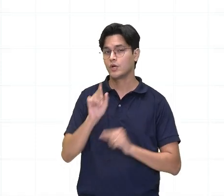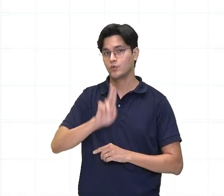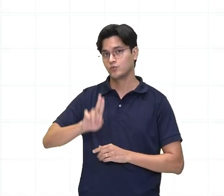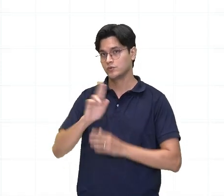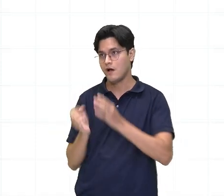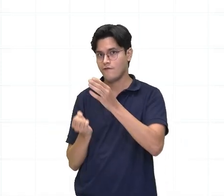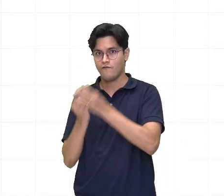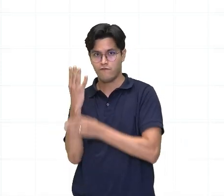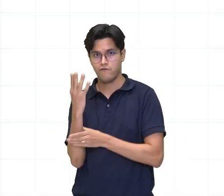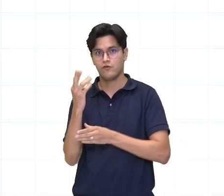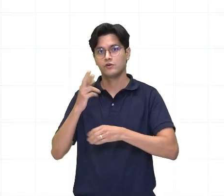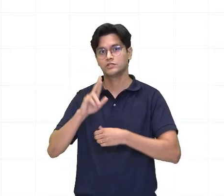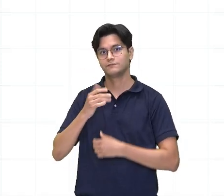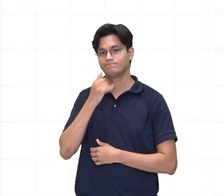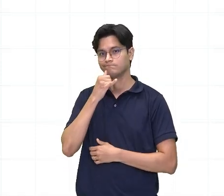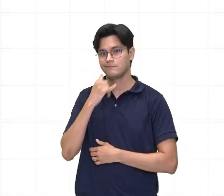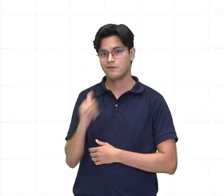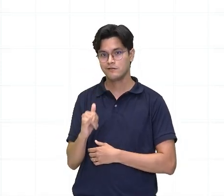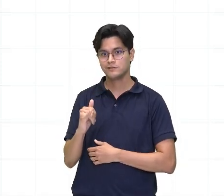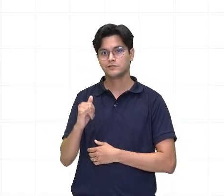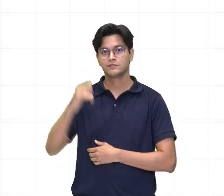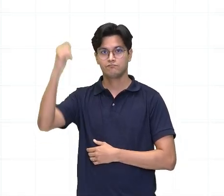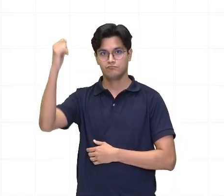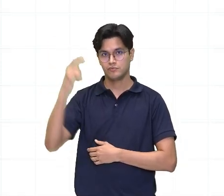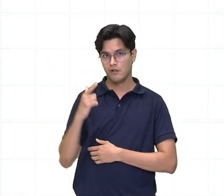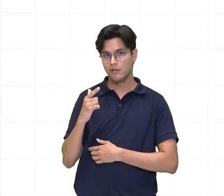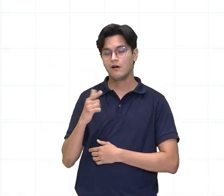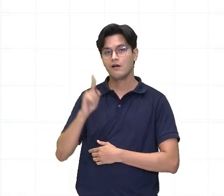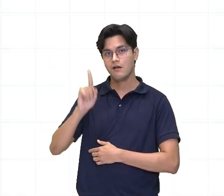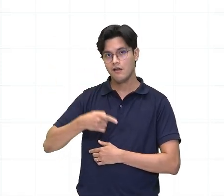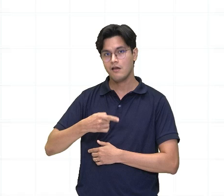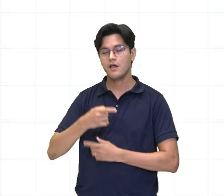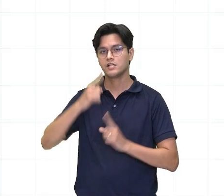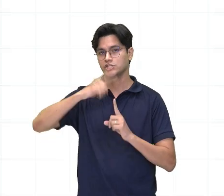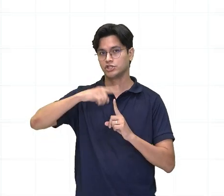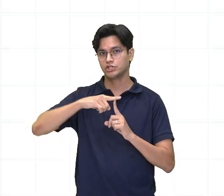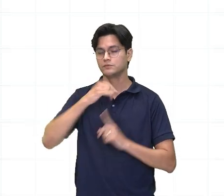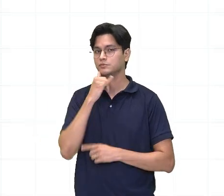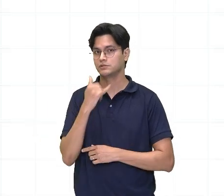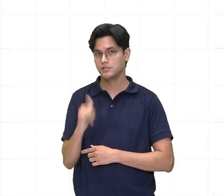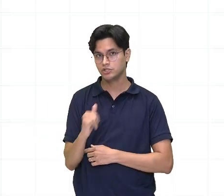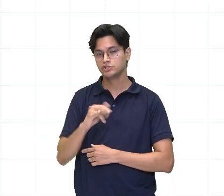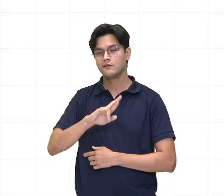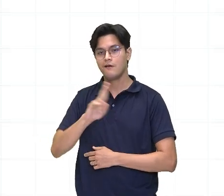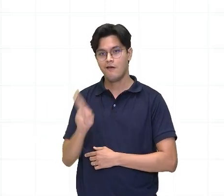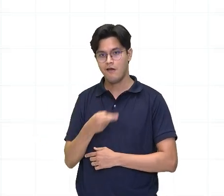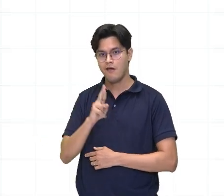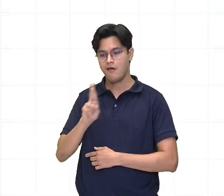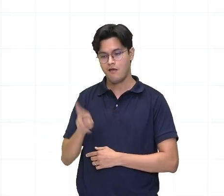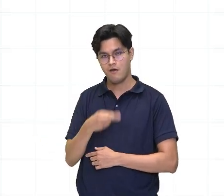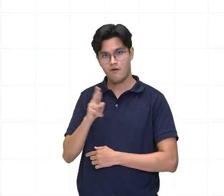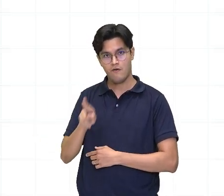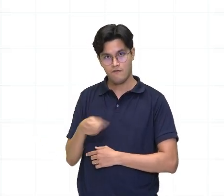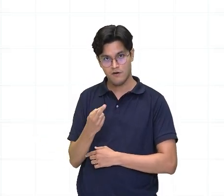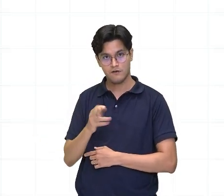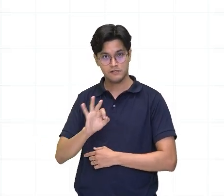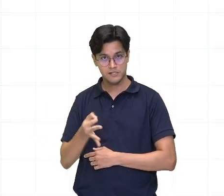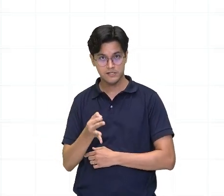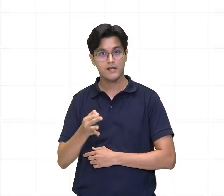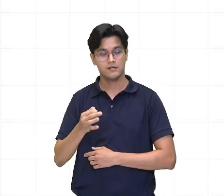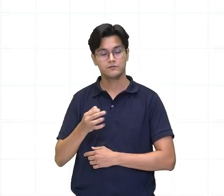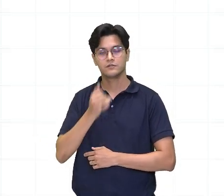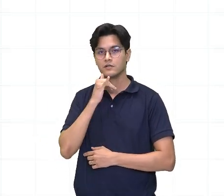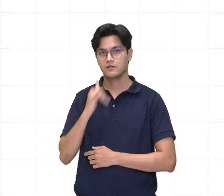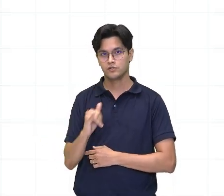de energia renovável, não poluente, né, que é a energia solar. Então, a energia